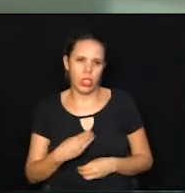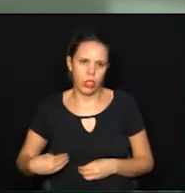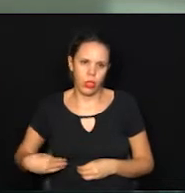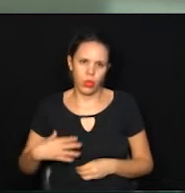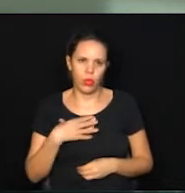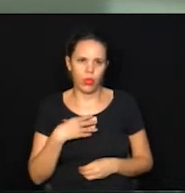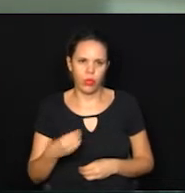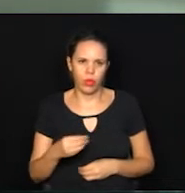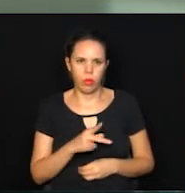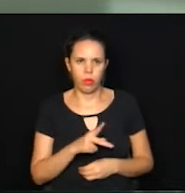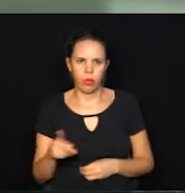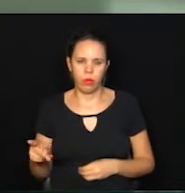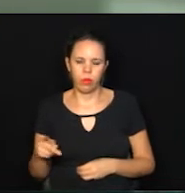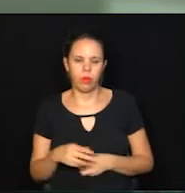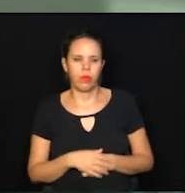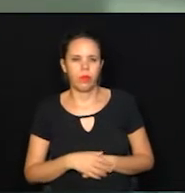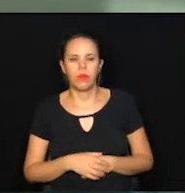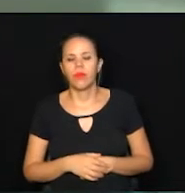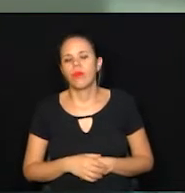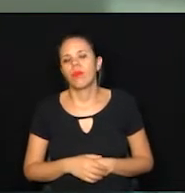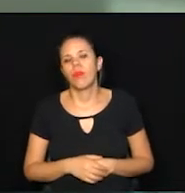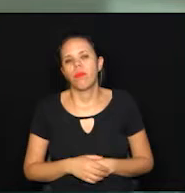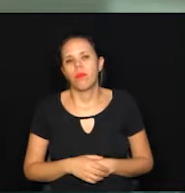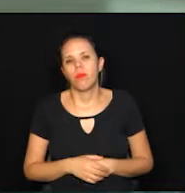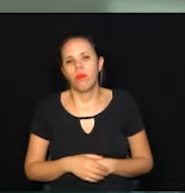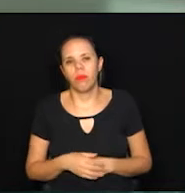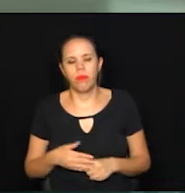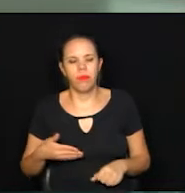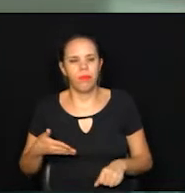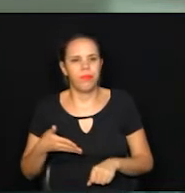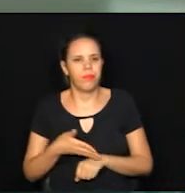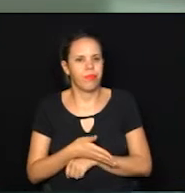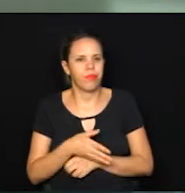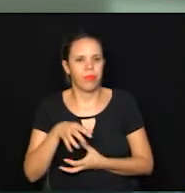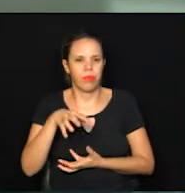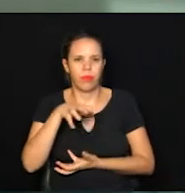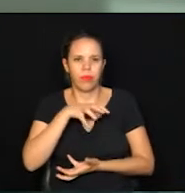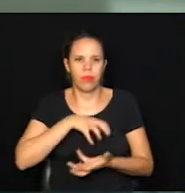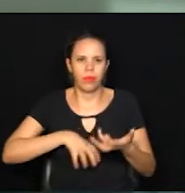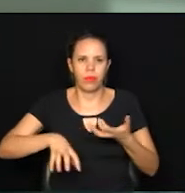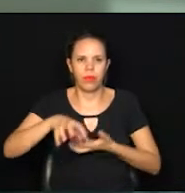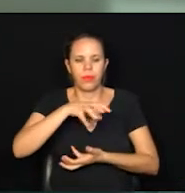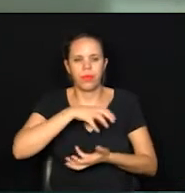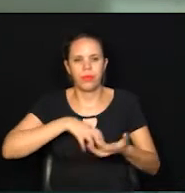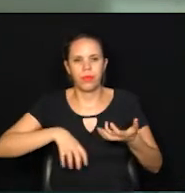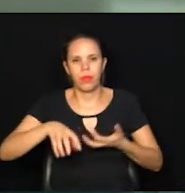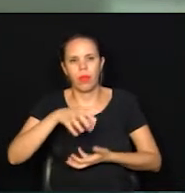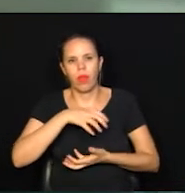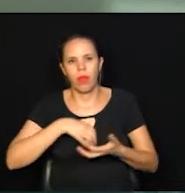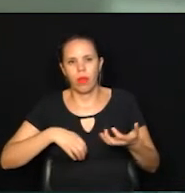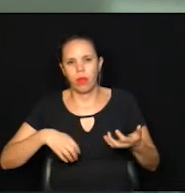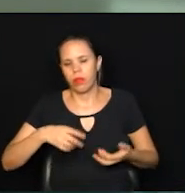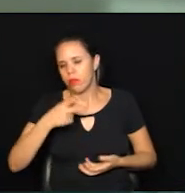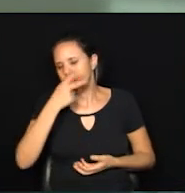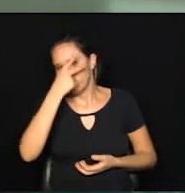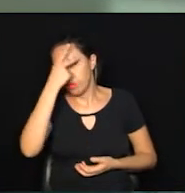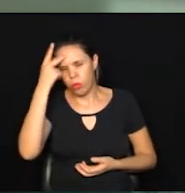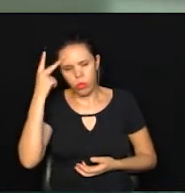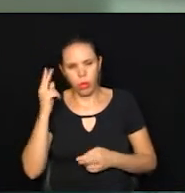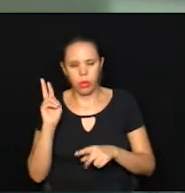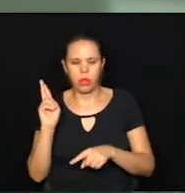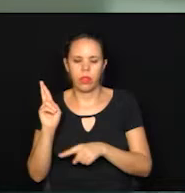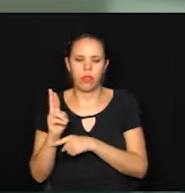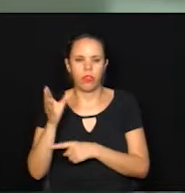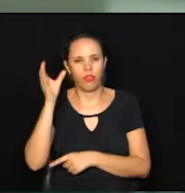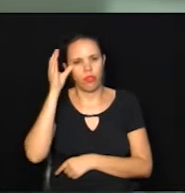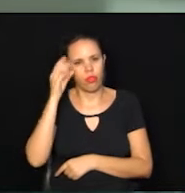presidente também, que entraram em conflitos com o embaixador chinês no Brasil.